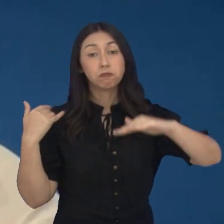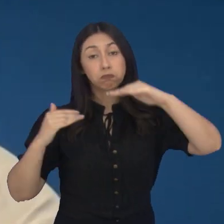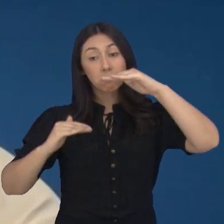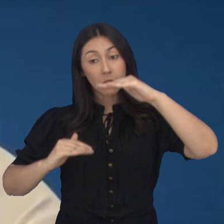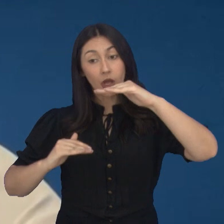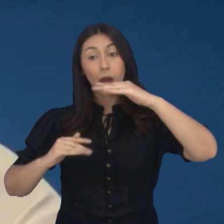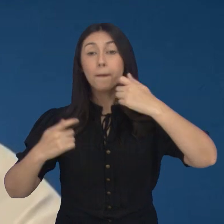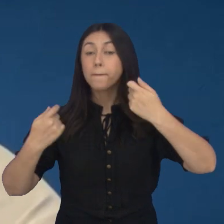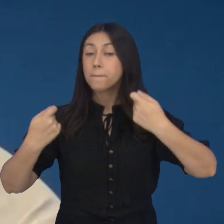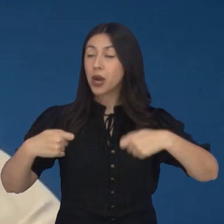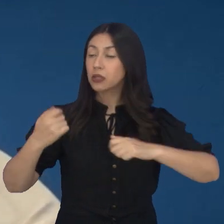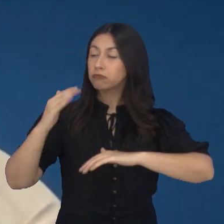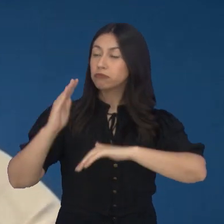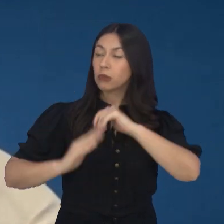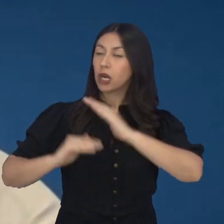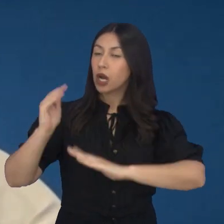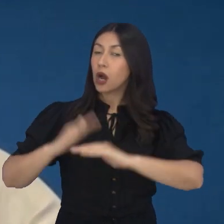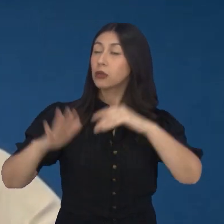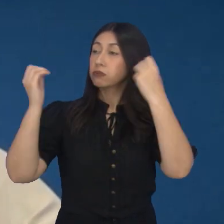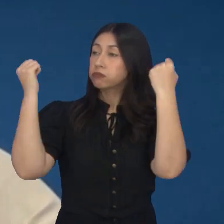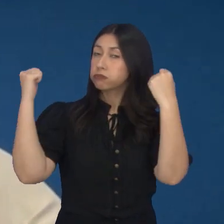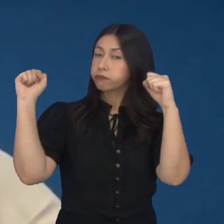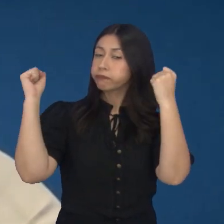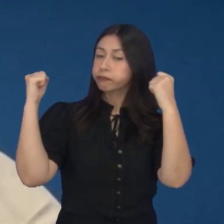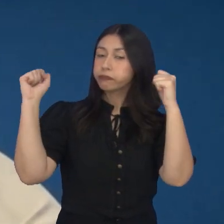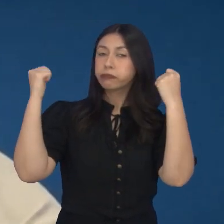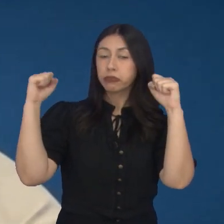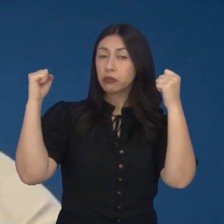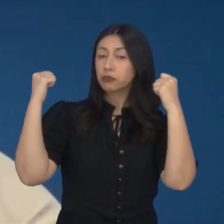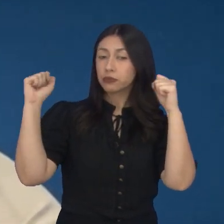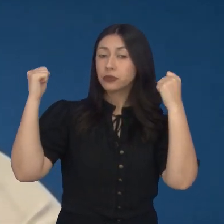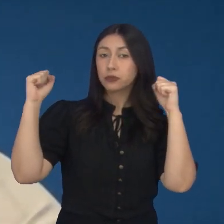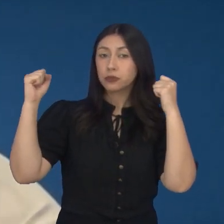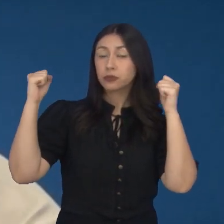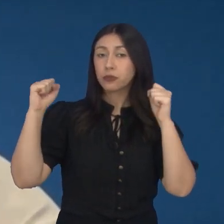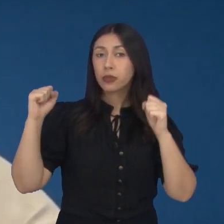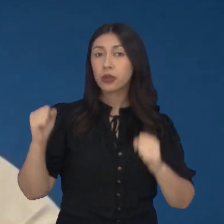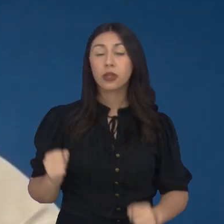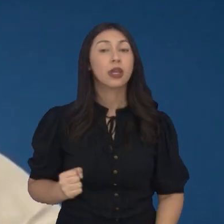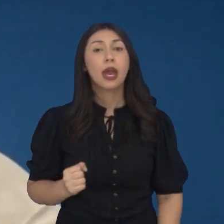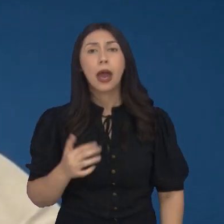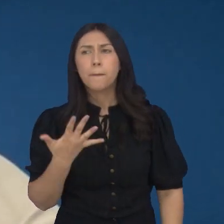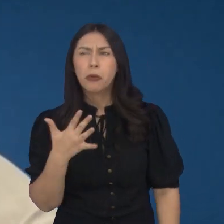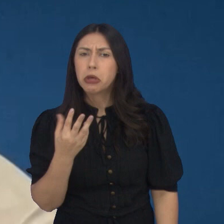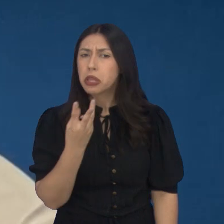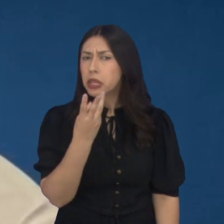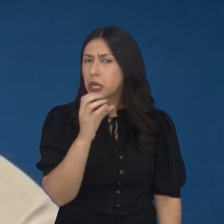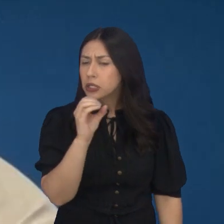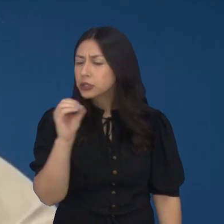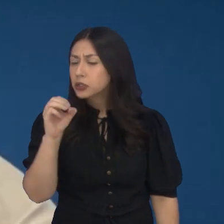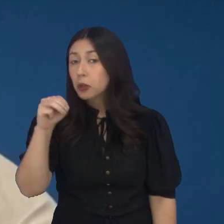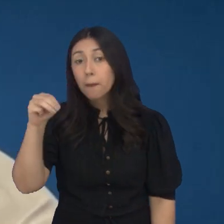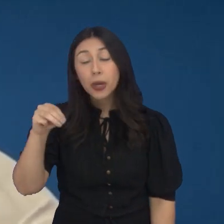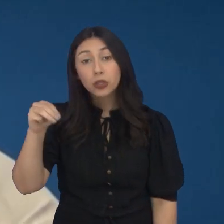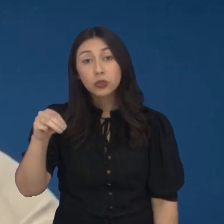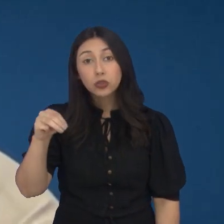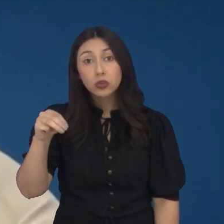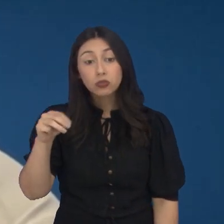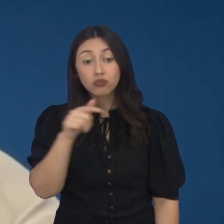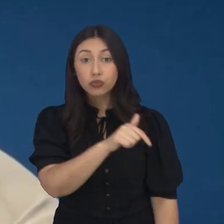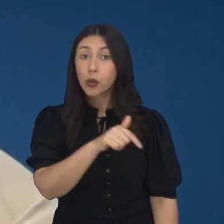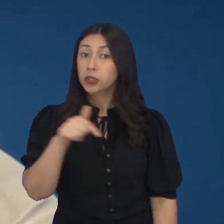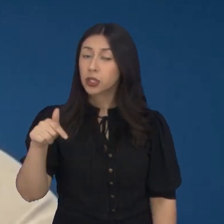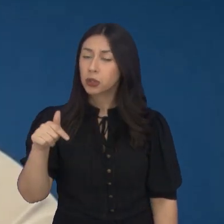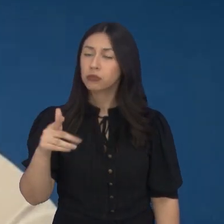praticar atividade física de maneira moderada, de 150 a 300 minutos por semana, ele é um adulto saudável.